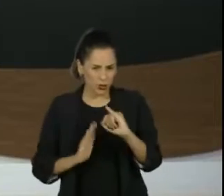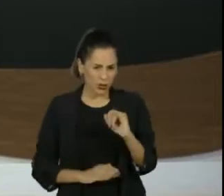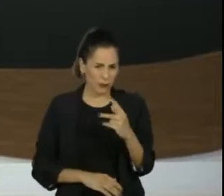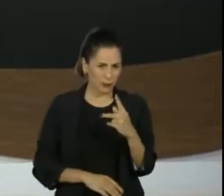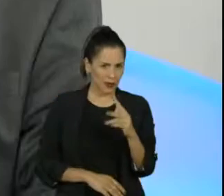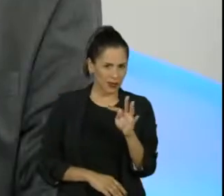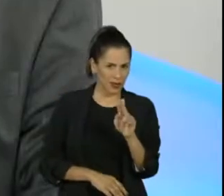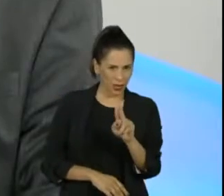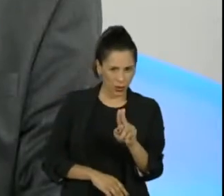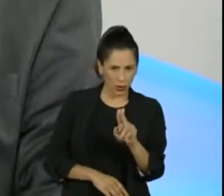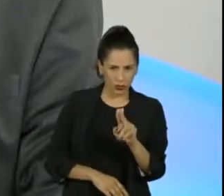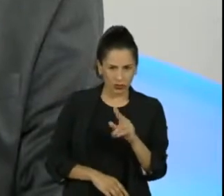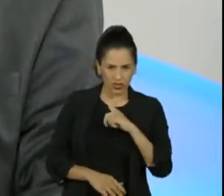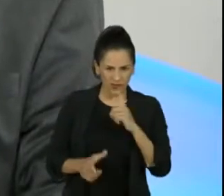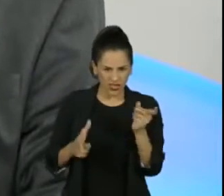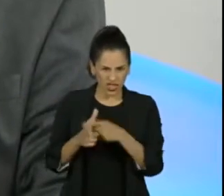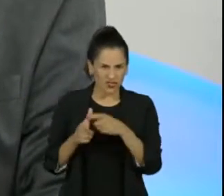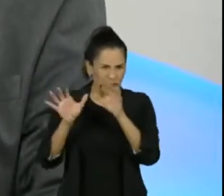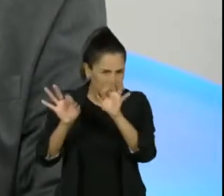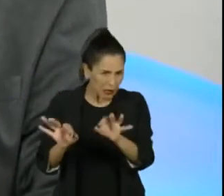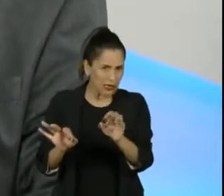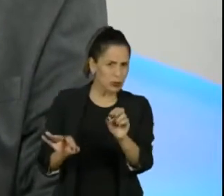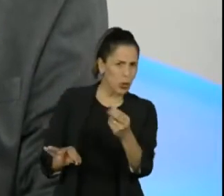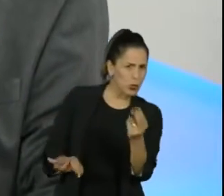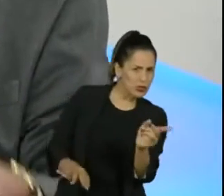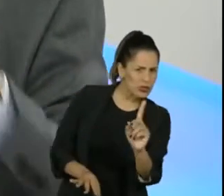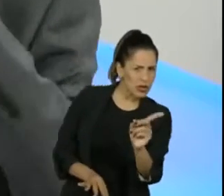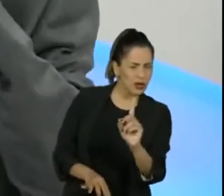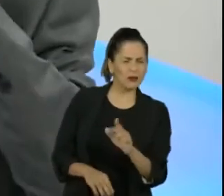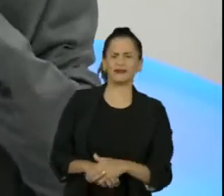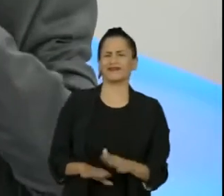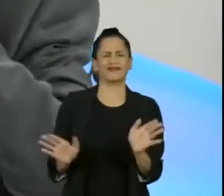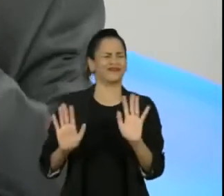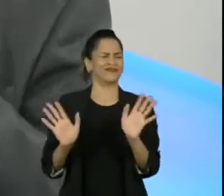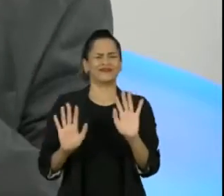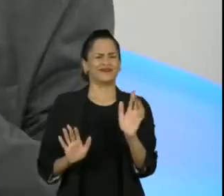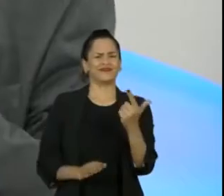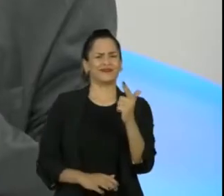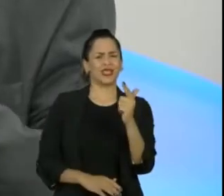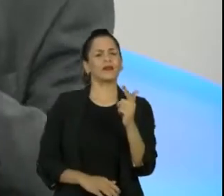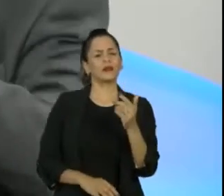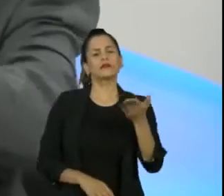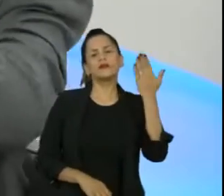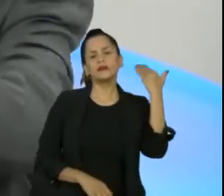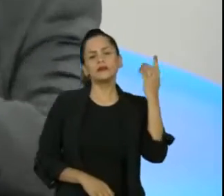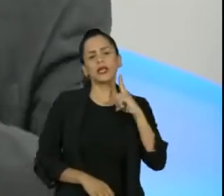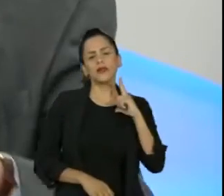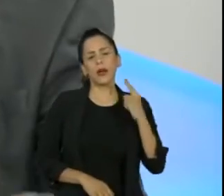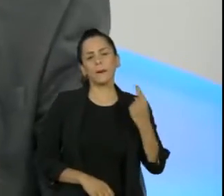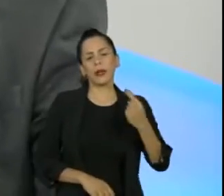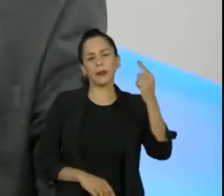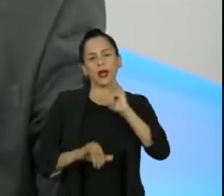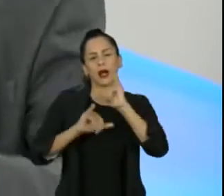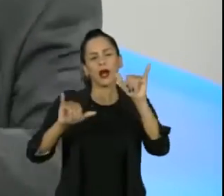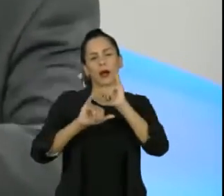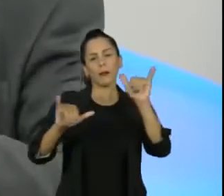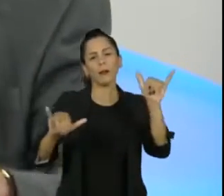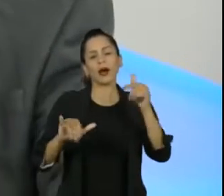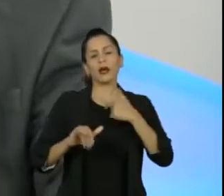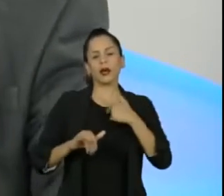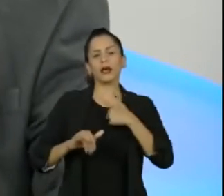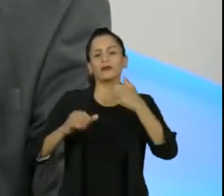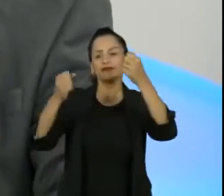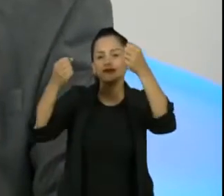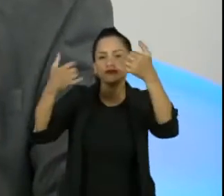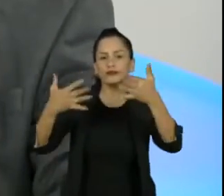houve? Não houve nada quitado. Deixa eu te falar, eu aproveitei isso muito na primeira campanha. E na segunda eu resolvi esclarecer. Eu não pago